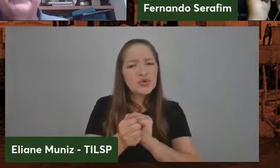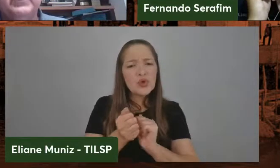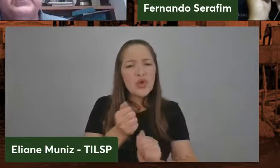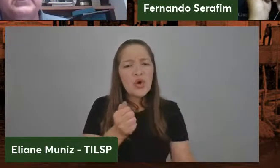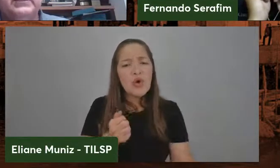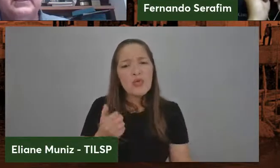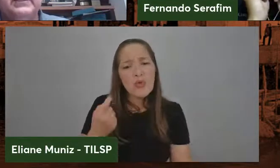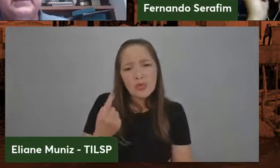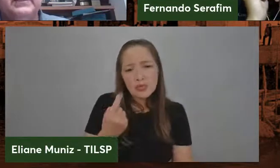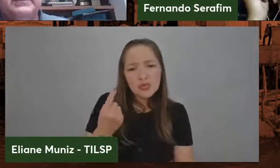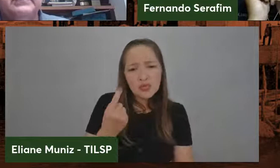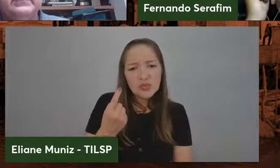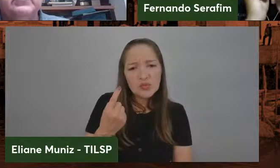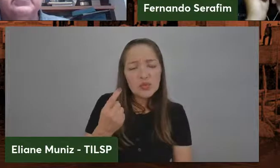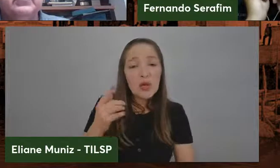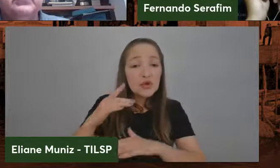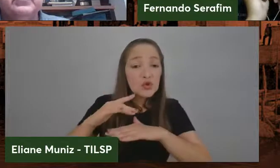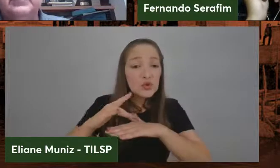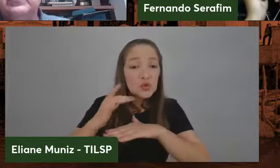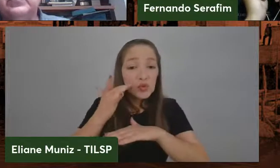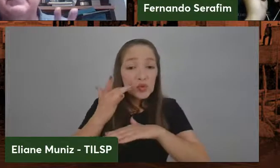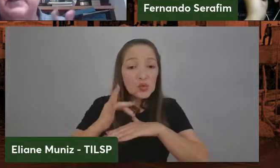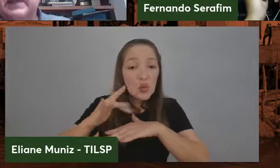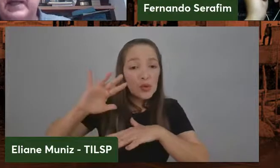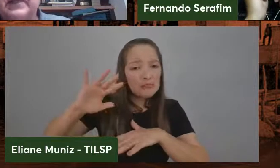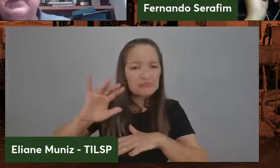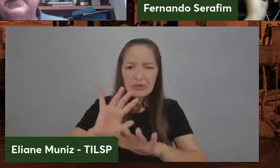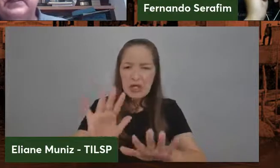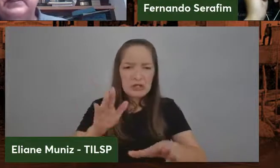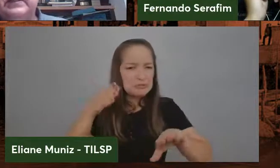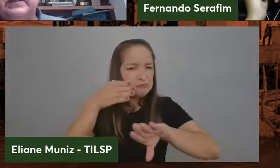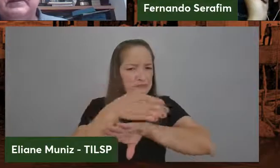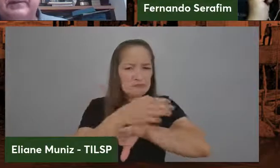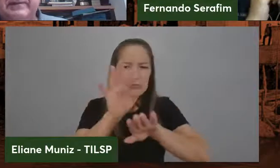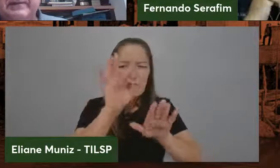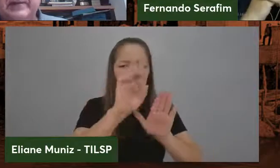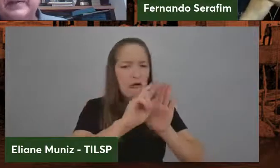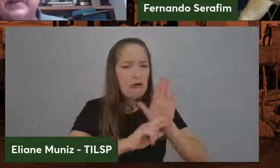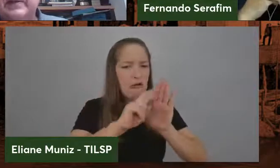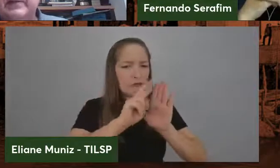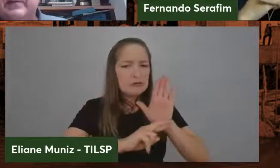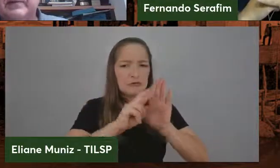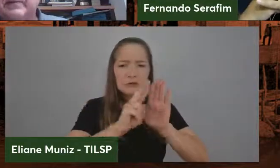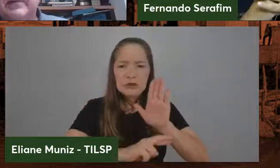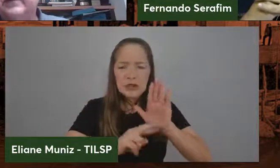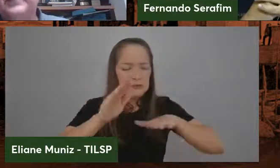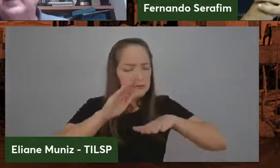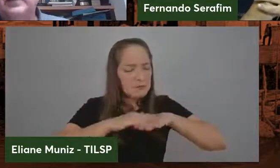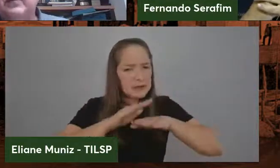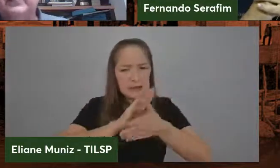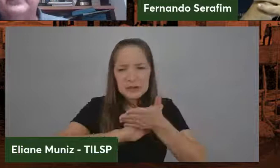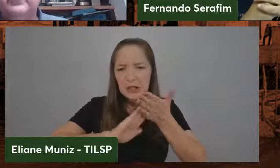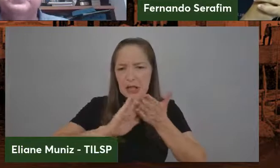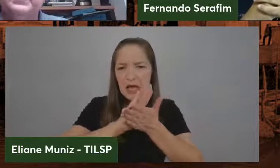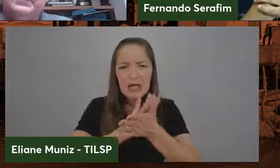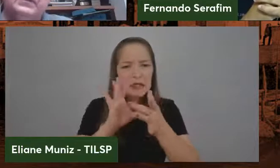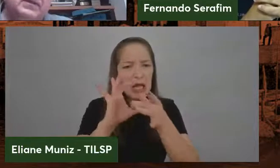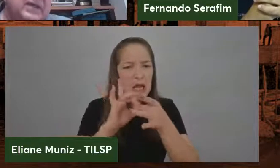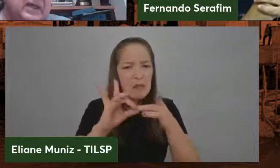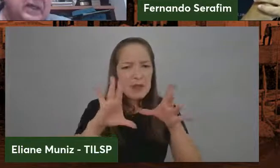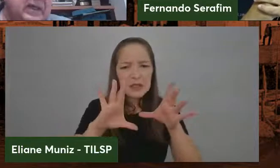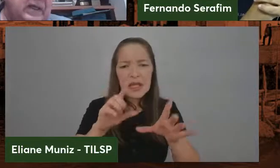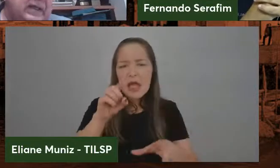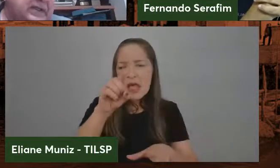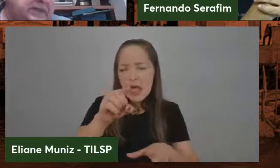né? Então eu dei toda a liberdade para ele fazer o filme